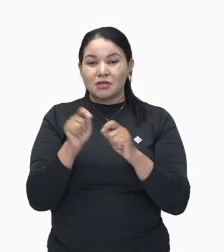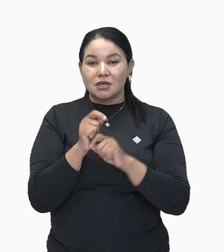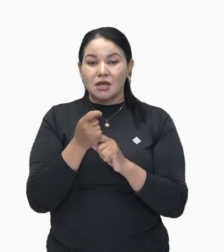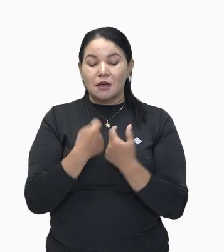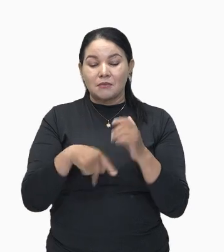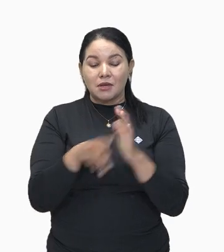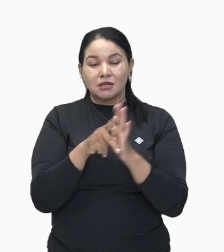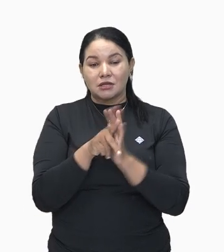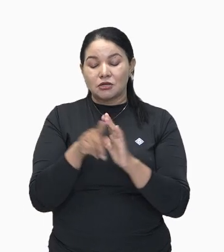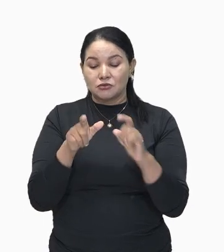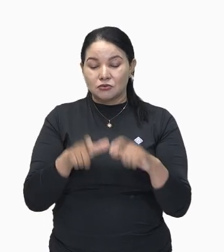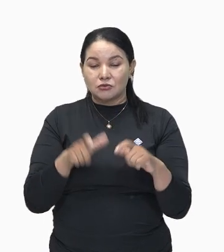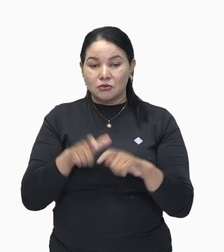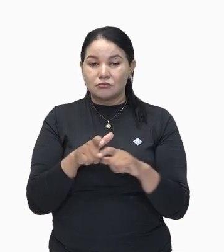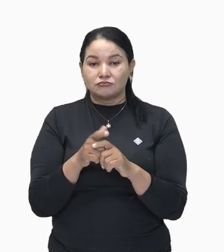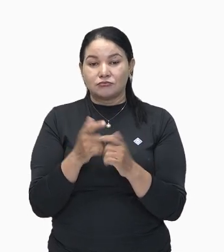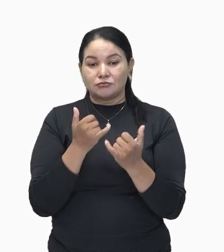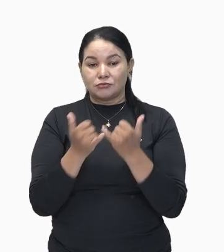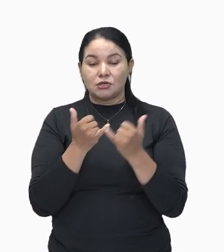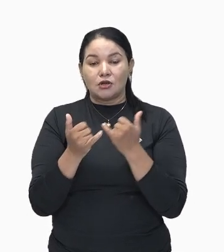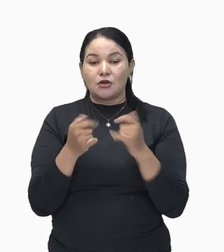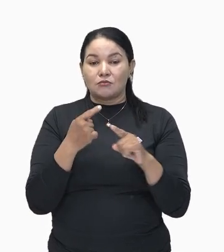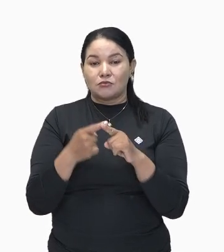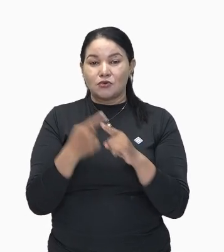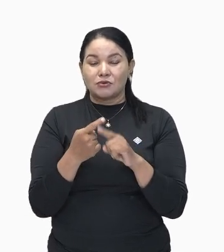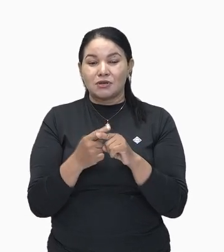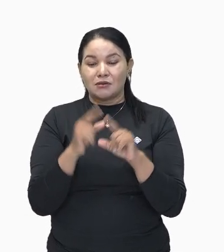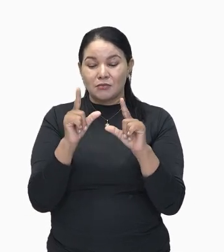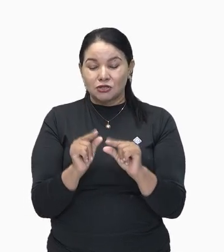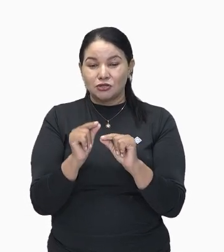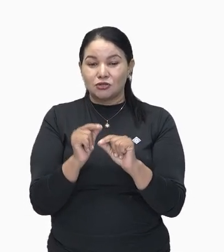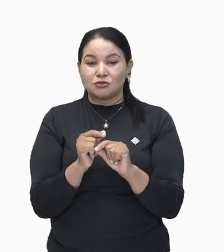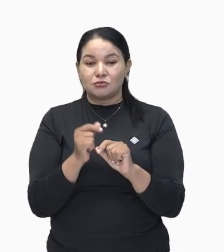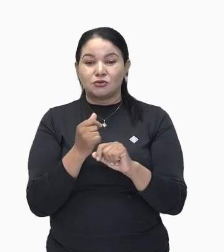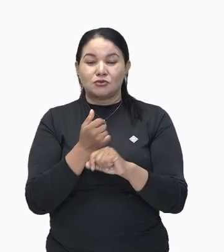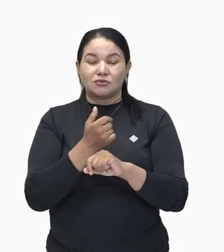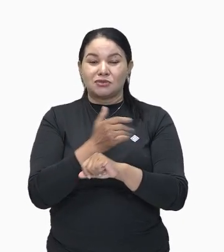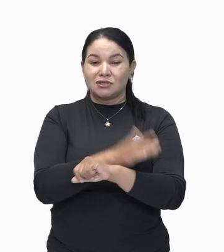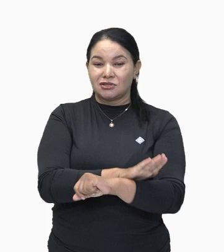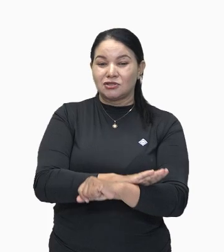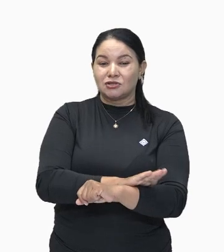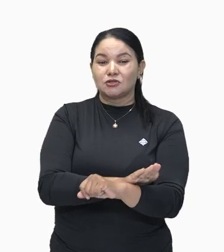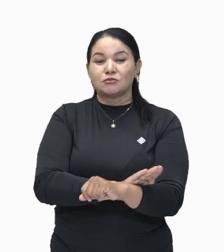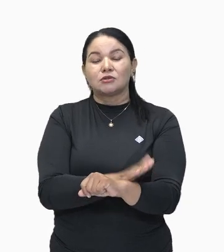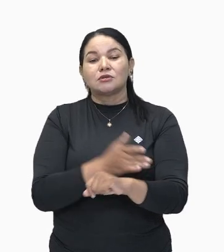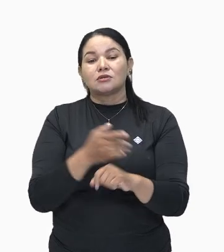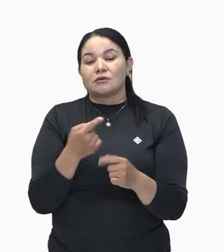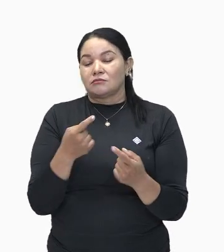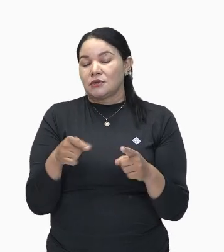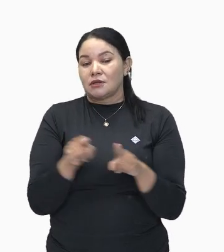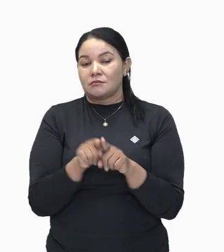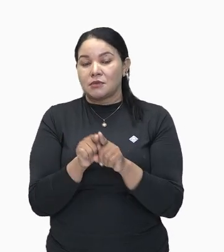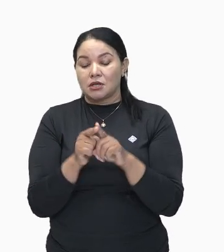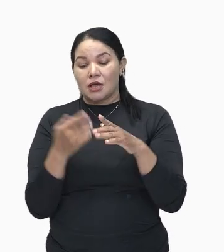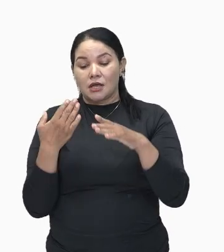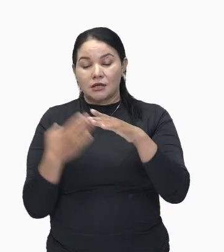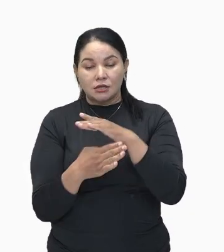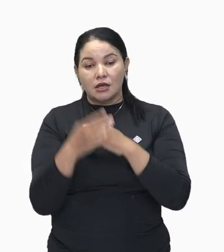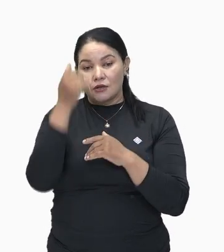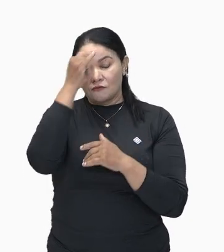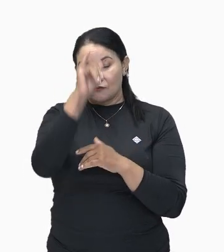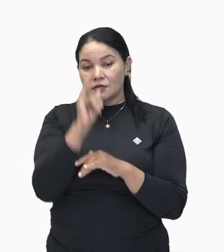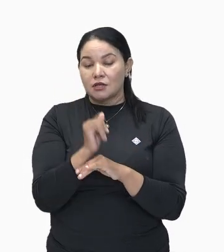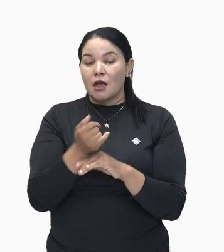de origem, né? Para diminuir essa discriminação. Então, para evitar a entrada ilegal, principalmente pelo México,